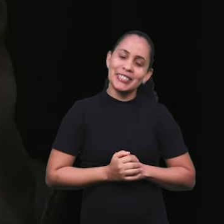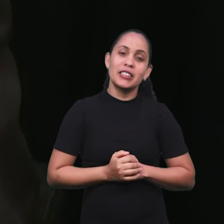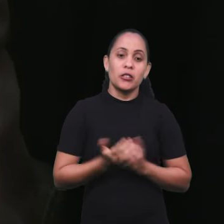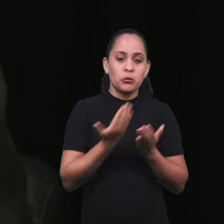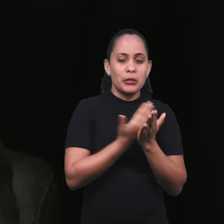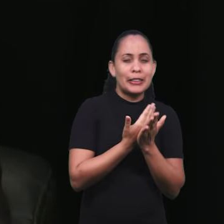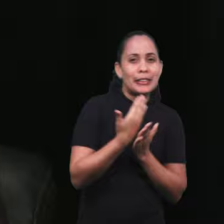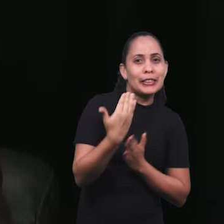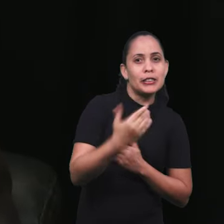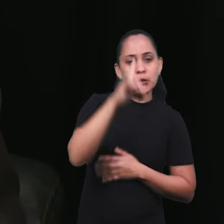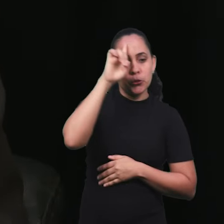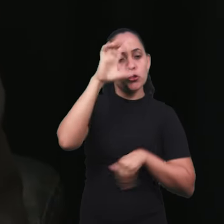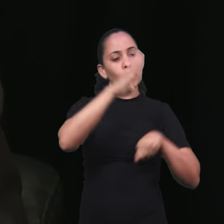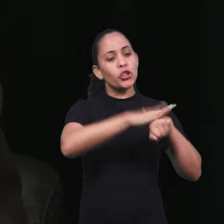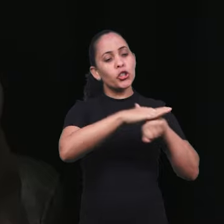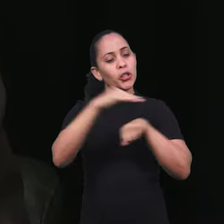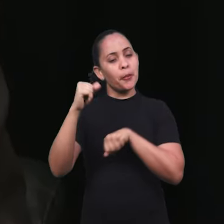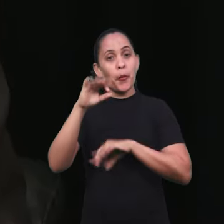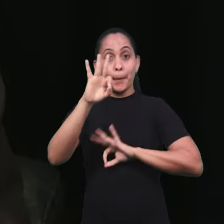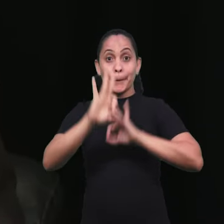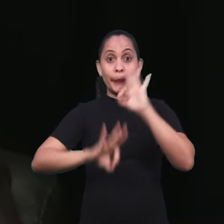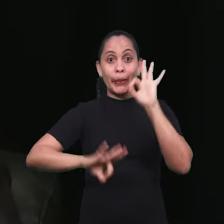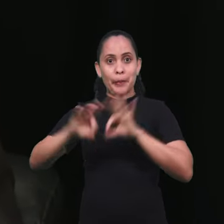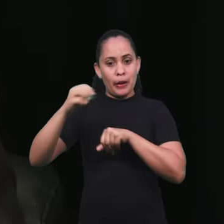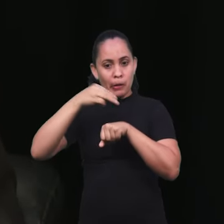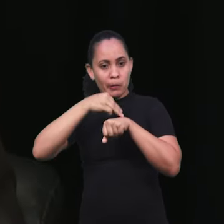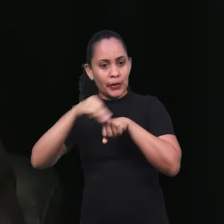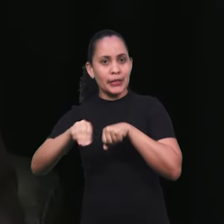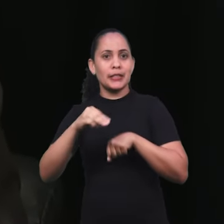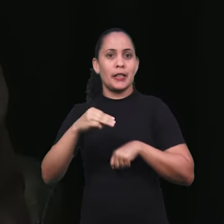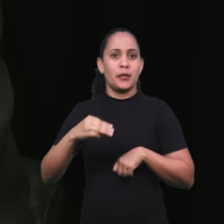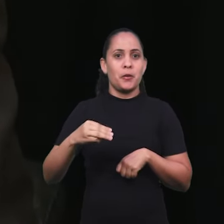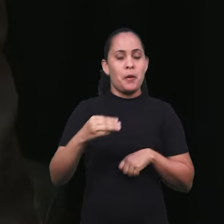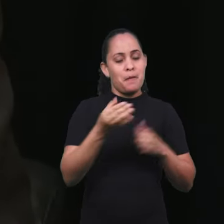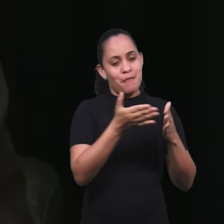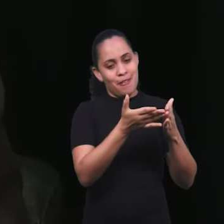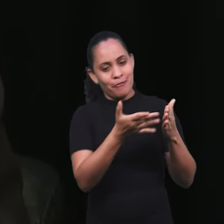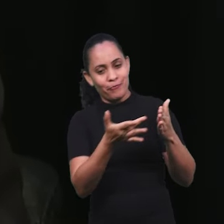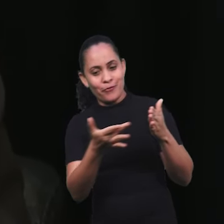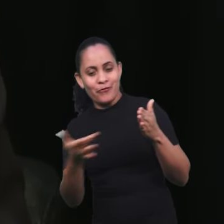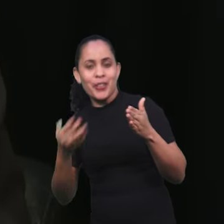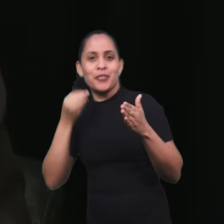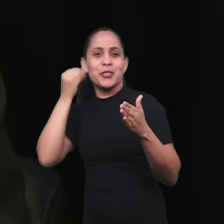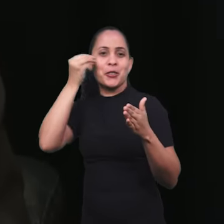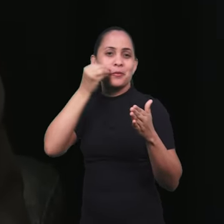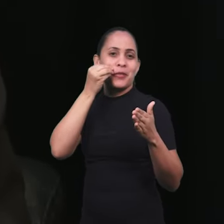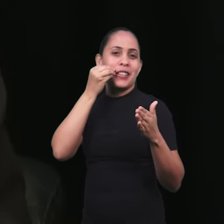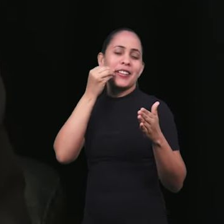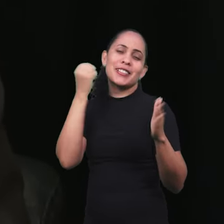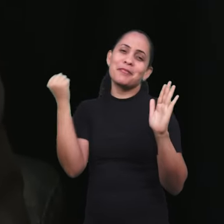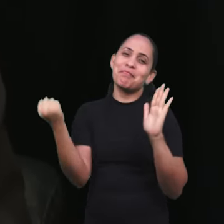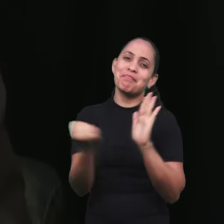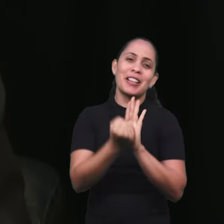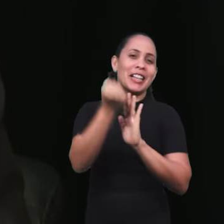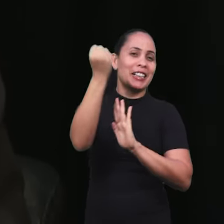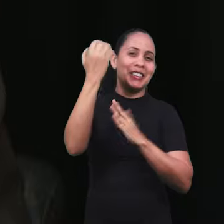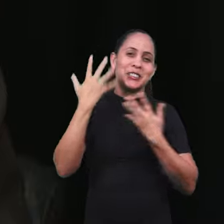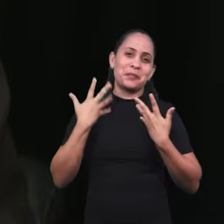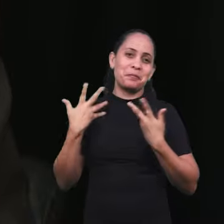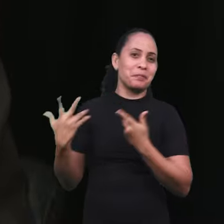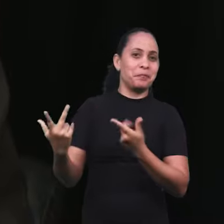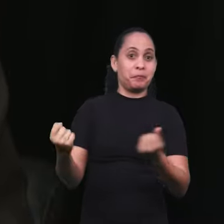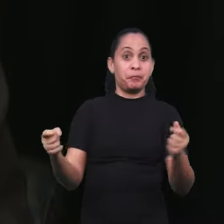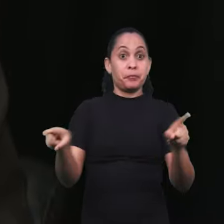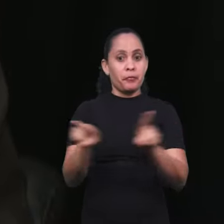no início do ministério ali, o Senhor já chamando, preparando Samuel para uma jornada maravilhosa de experiências notáveis,